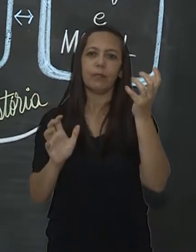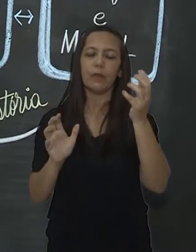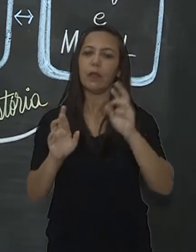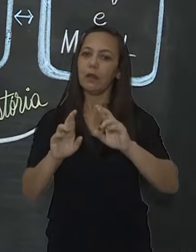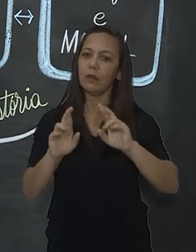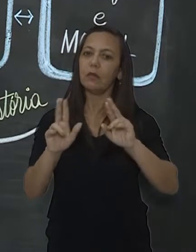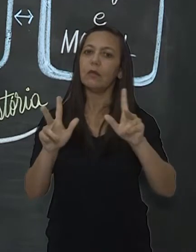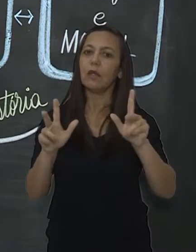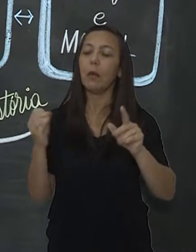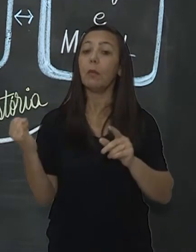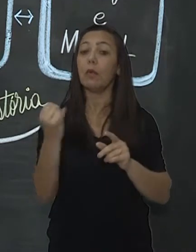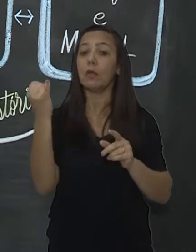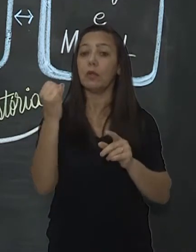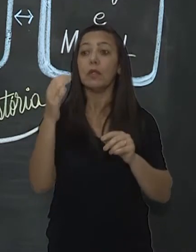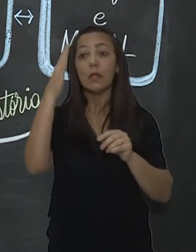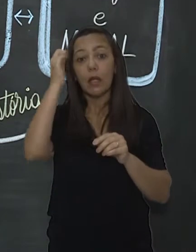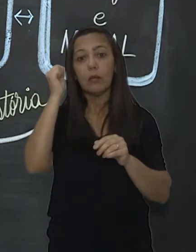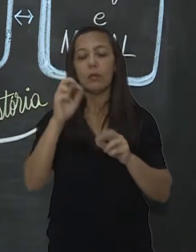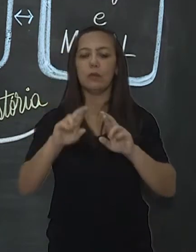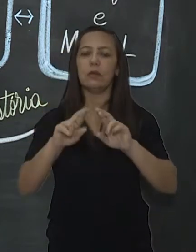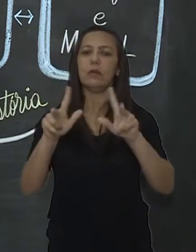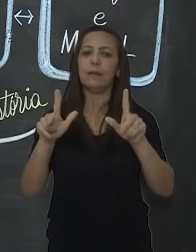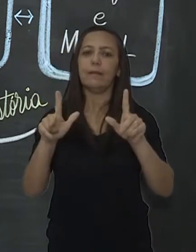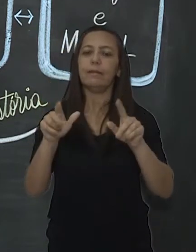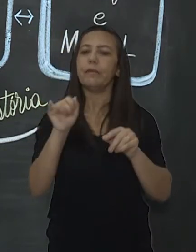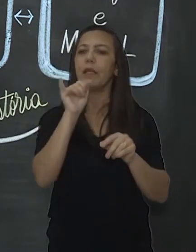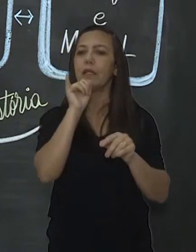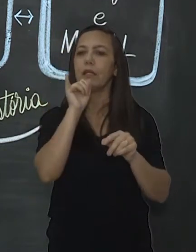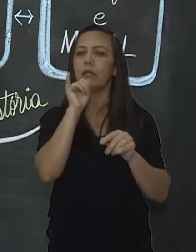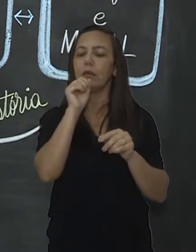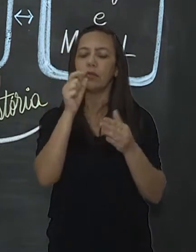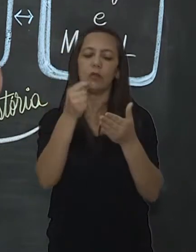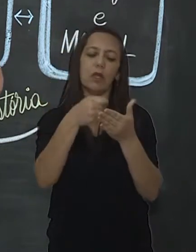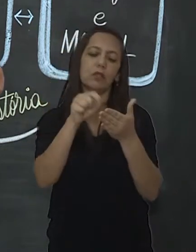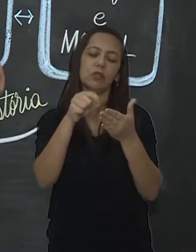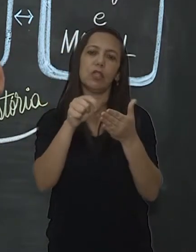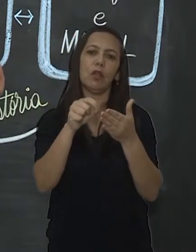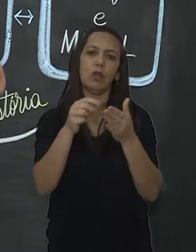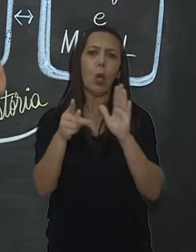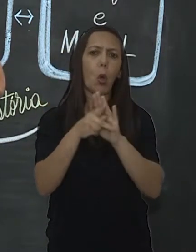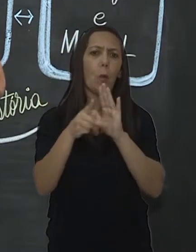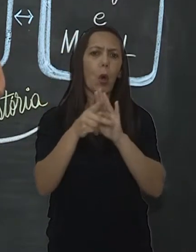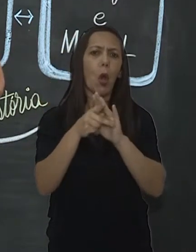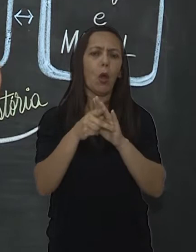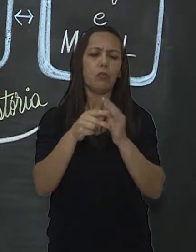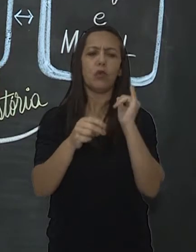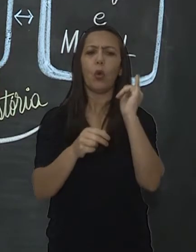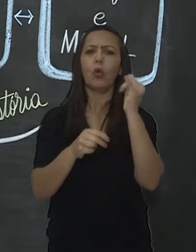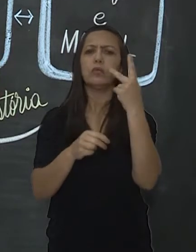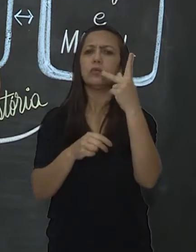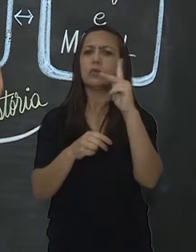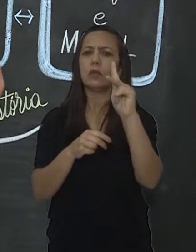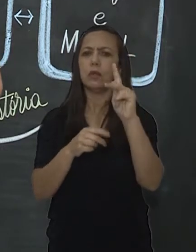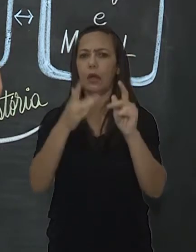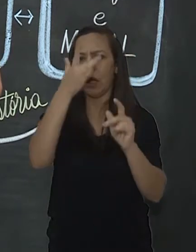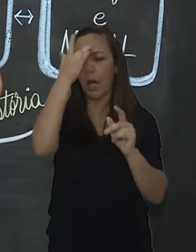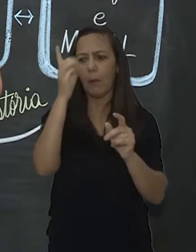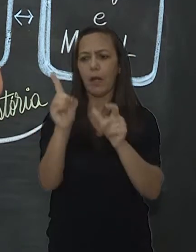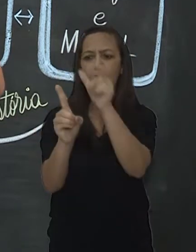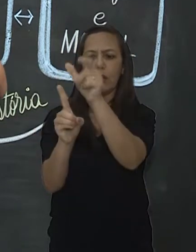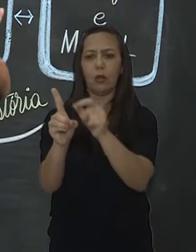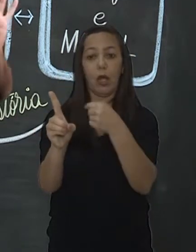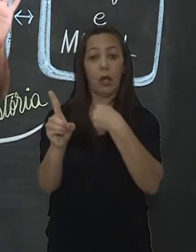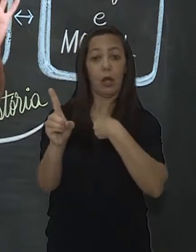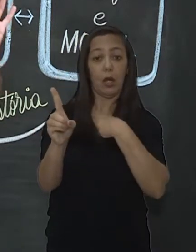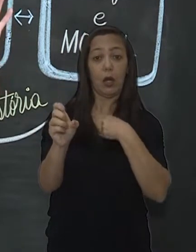essa distinção e essa escolha na hora. Vamos imaginar que você vai escrever o seu conto, você tem que fazer essa escolha. É um personagem que narra ou é simplesmente